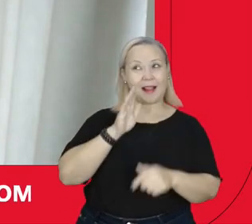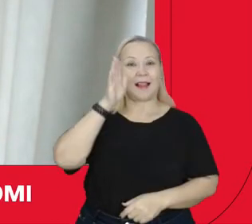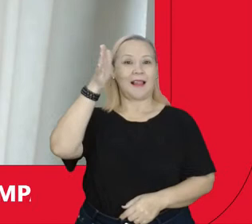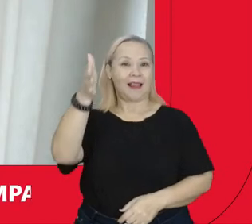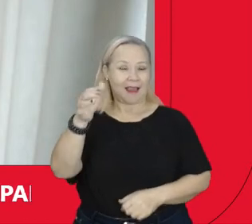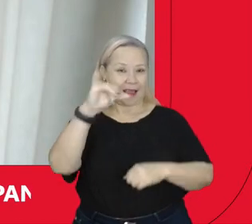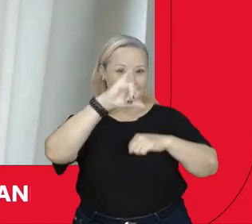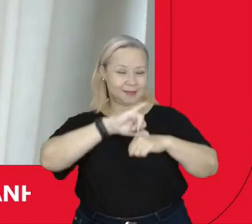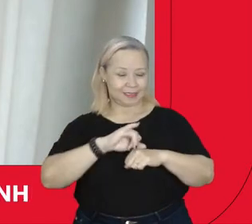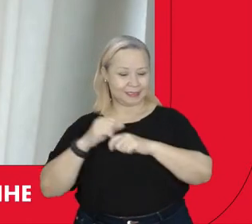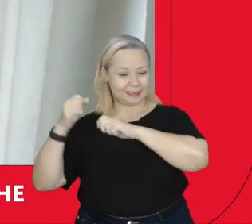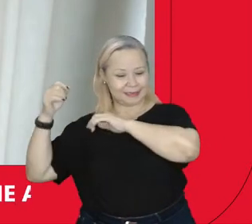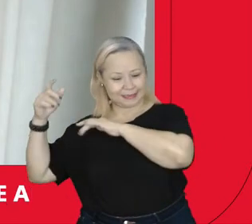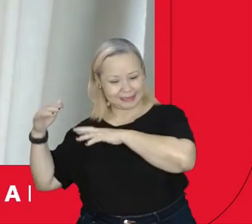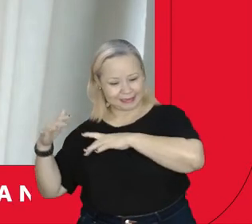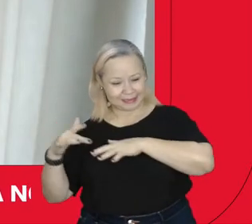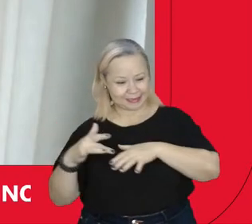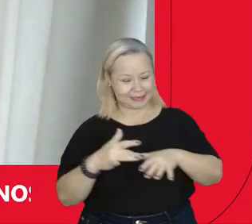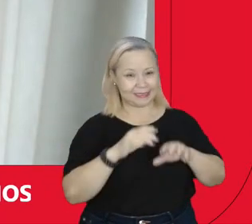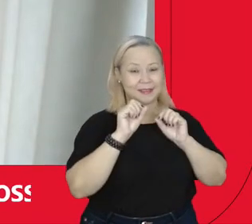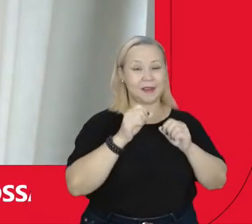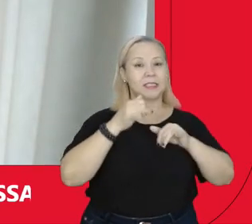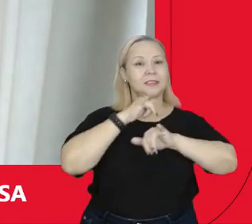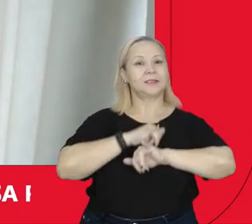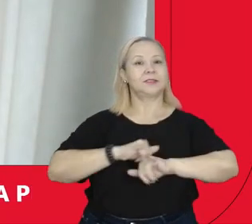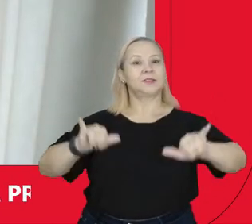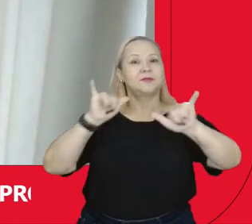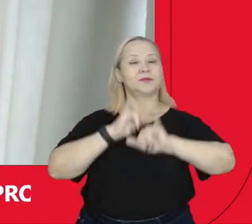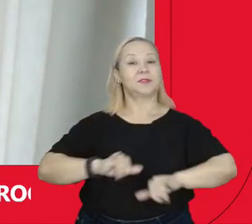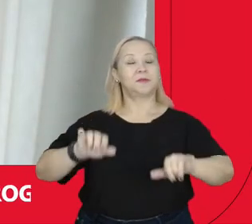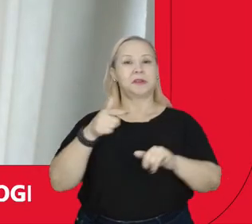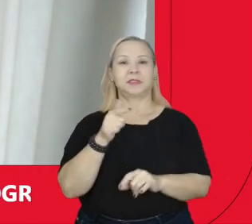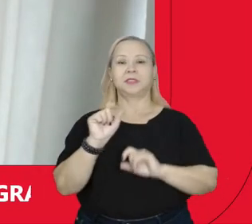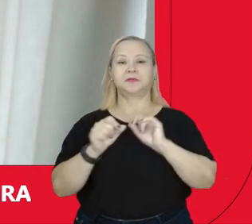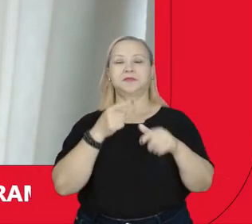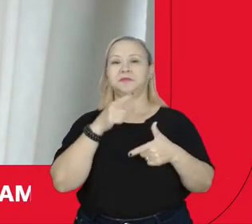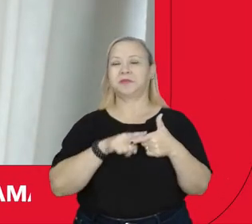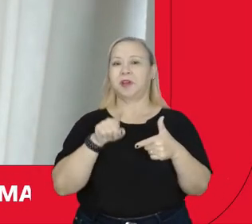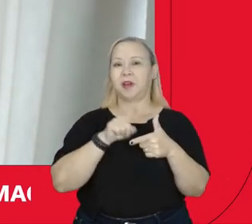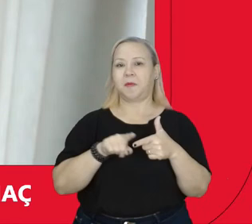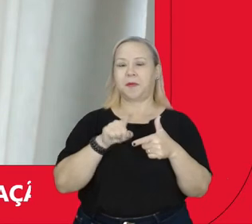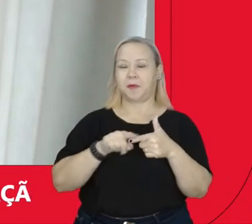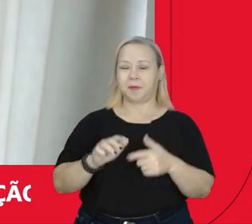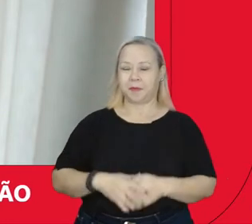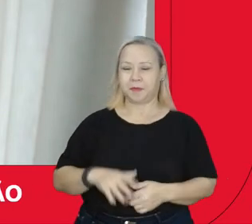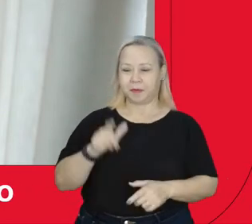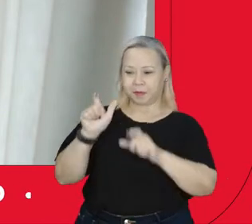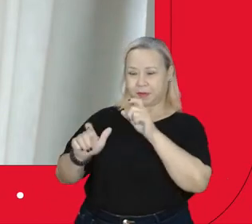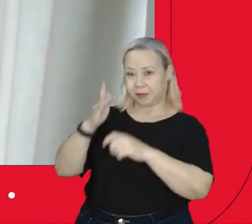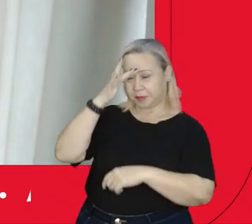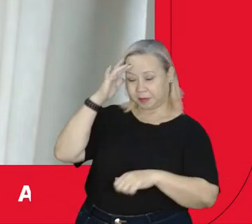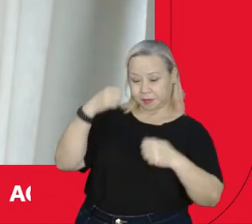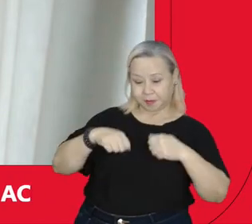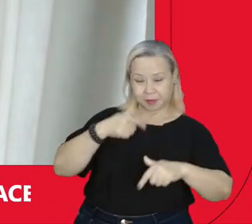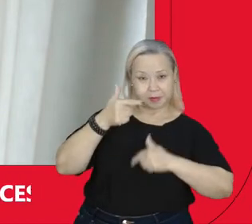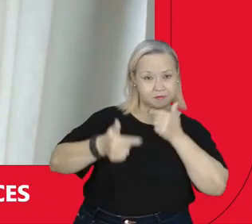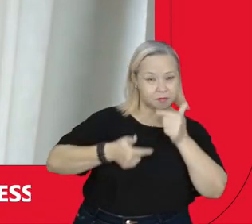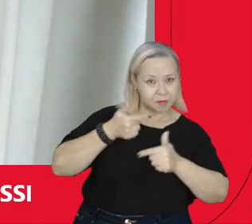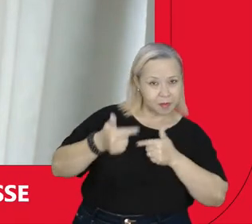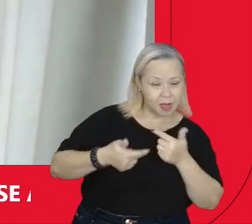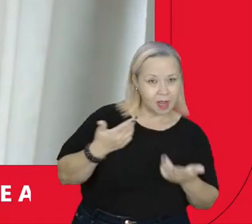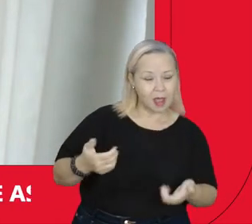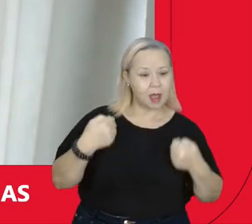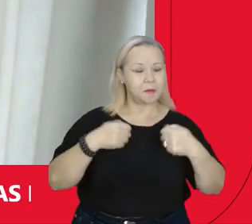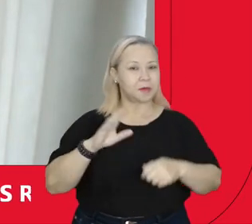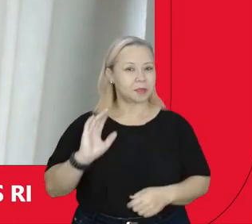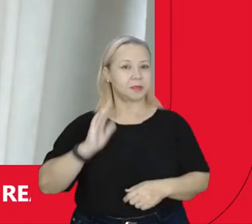Esse trajeto que eu divulguei vai ser divulgado para que a gente não tenha problemas com as pessoas que precisam ir trabalhar, precisam